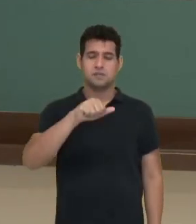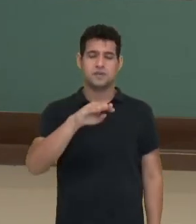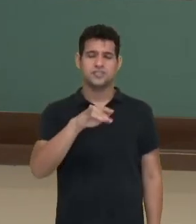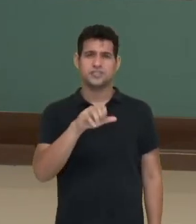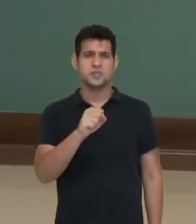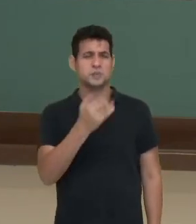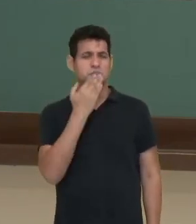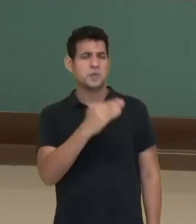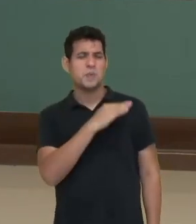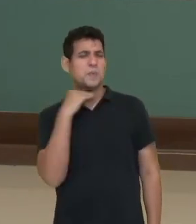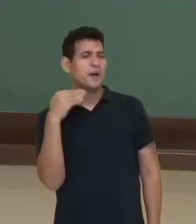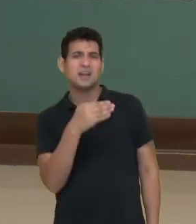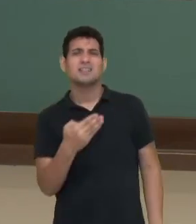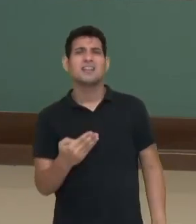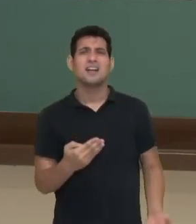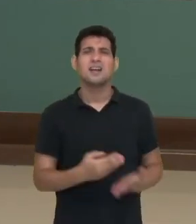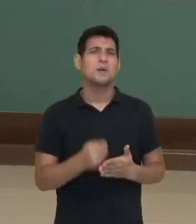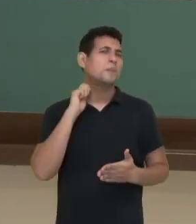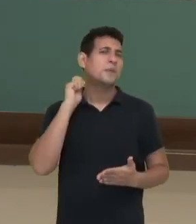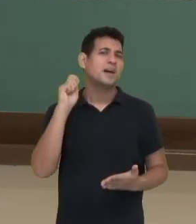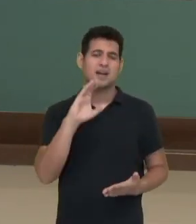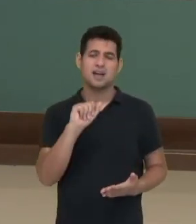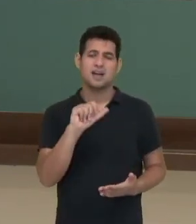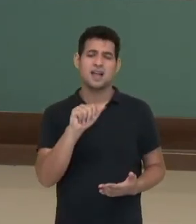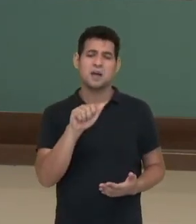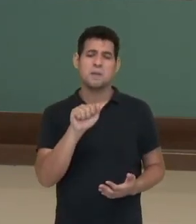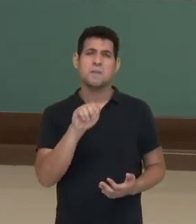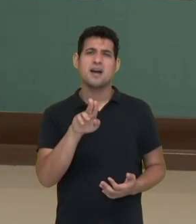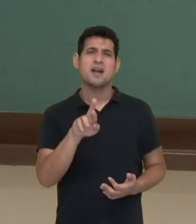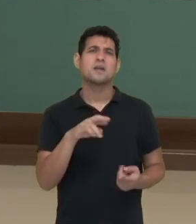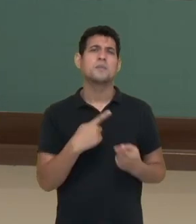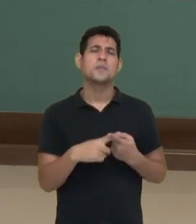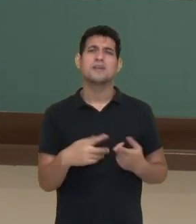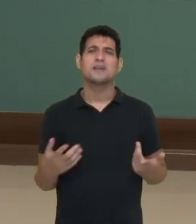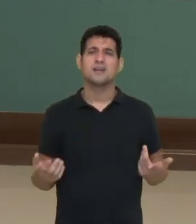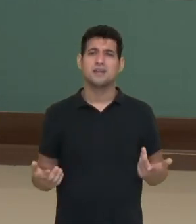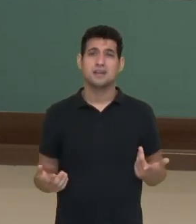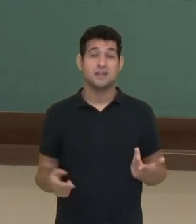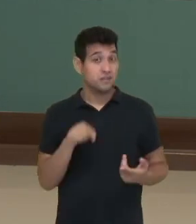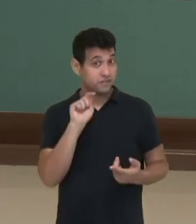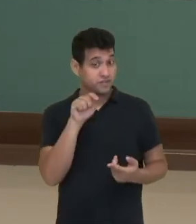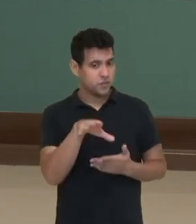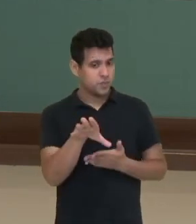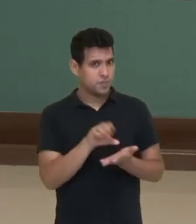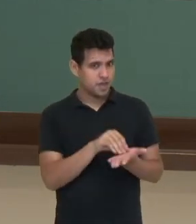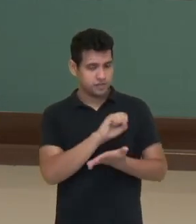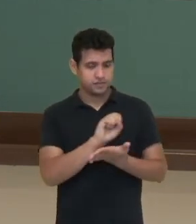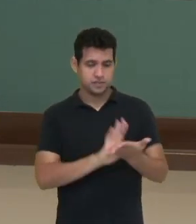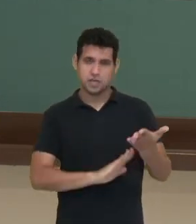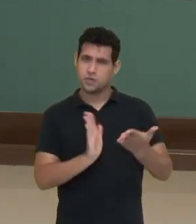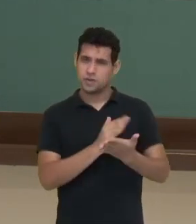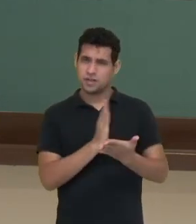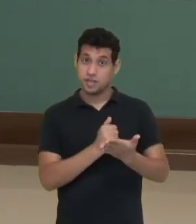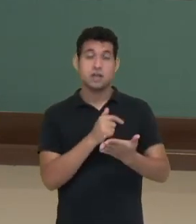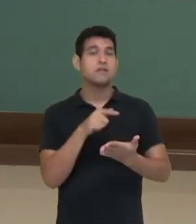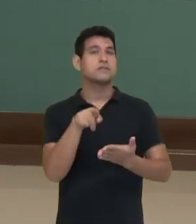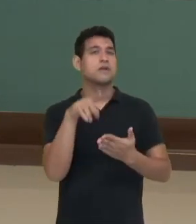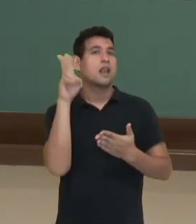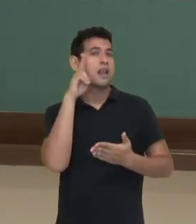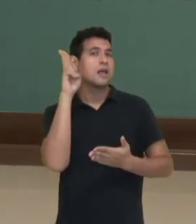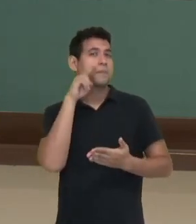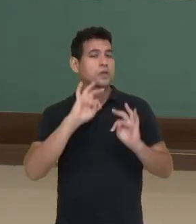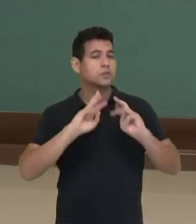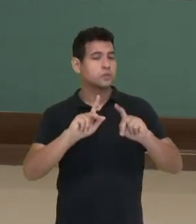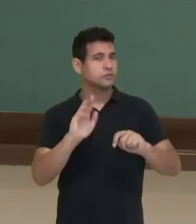mandou executar Calabar? Vocês vão copiar essa questão no caderno de vocês, vão lembrar do que